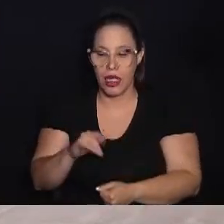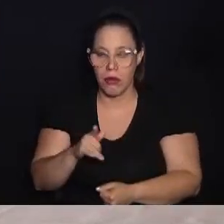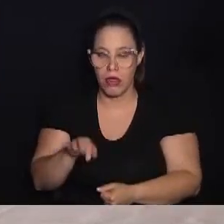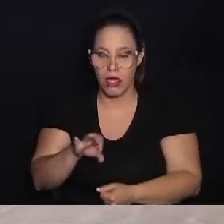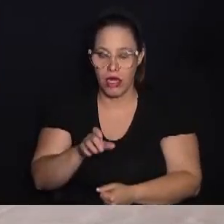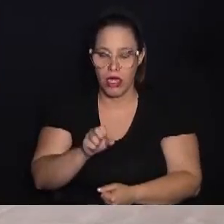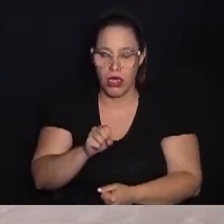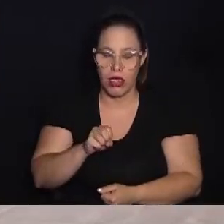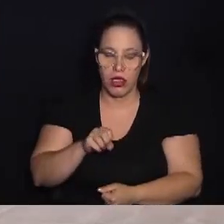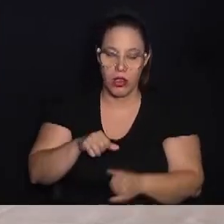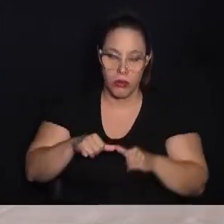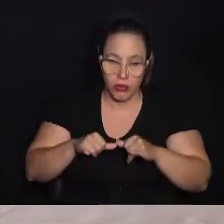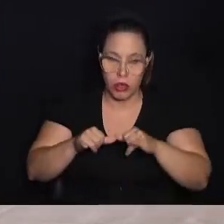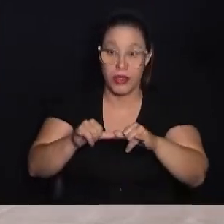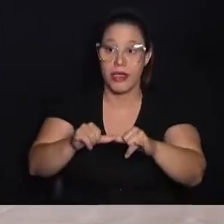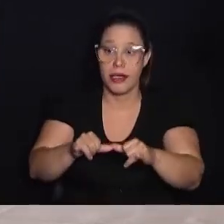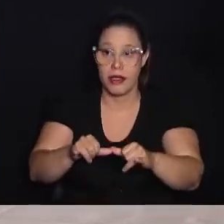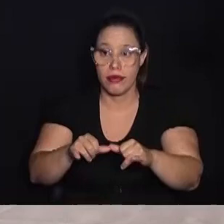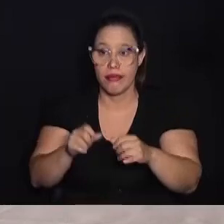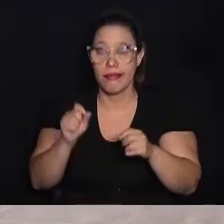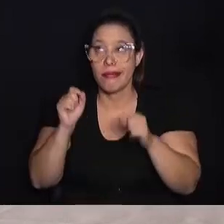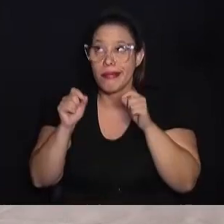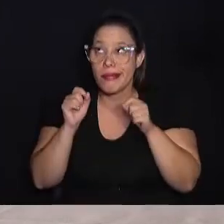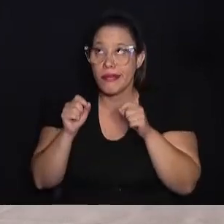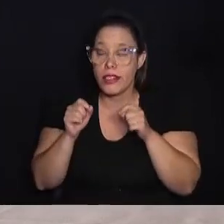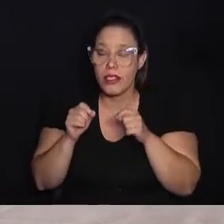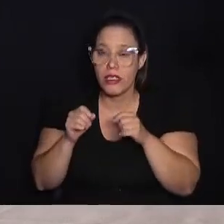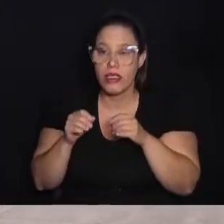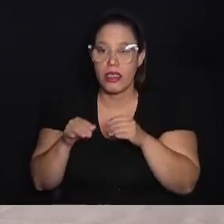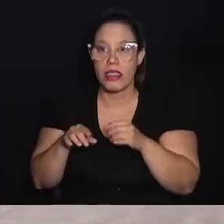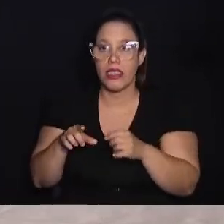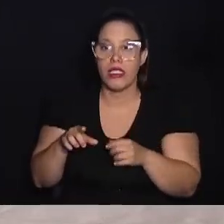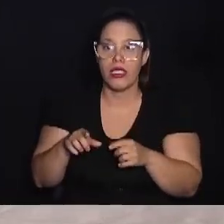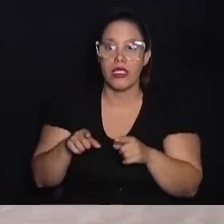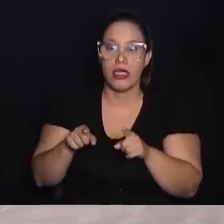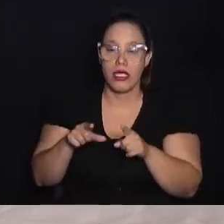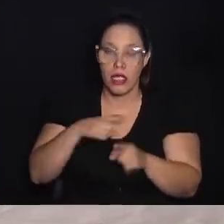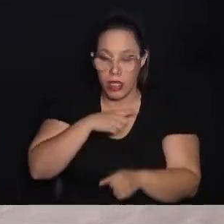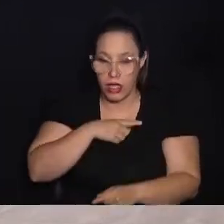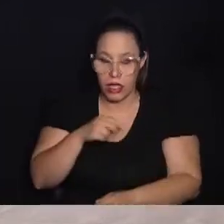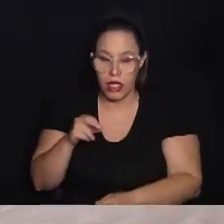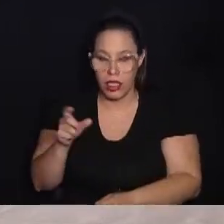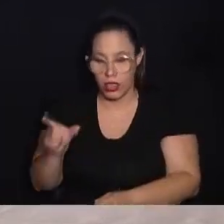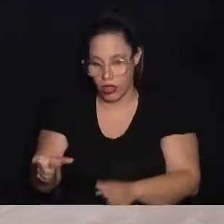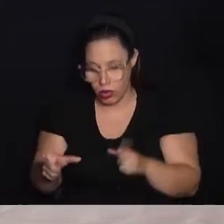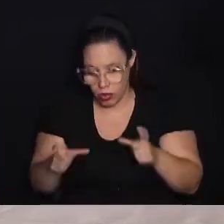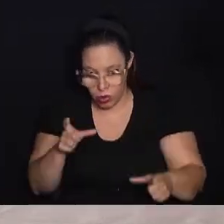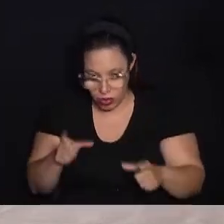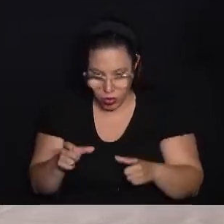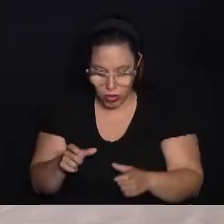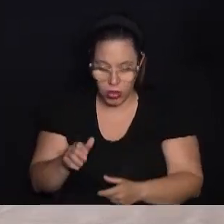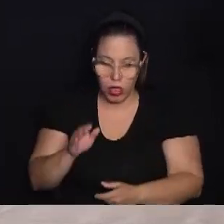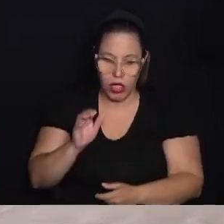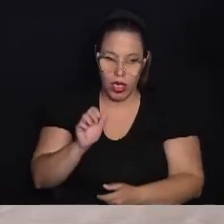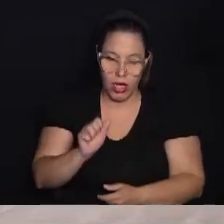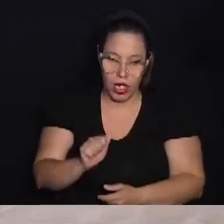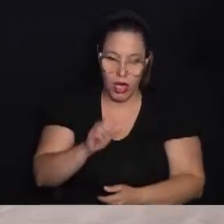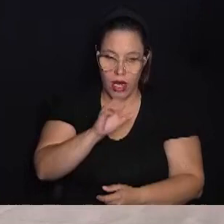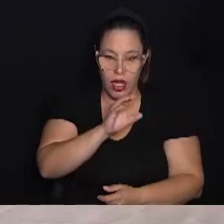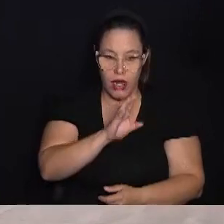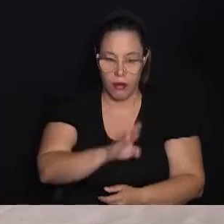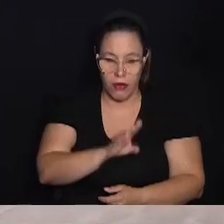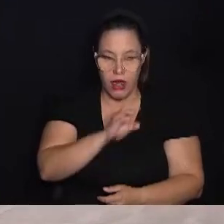O que é segmentação de mercado? Mantém os produtos que são direcionados para as classes A+, A,